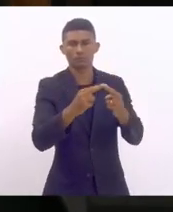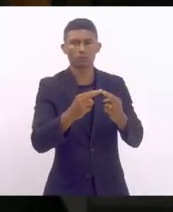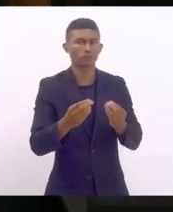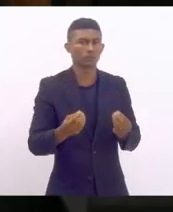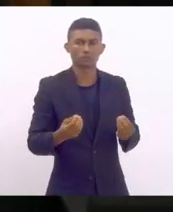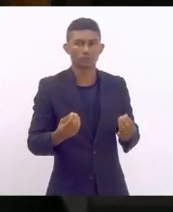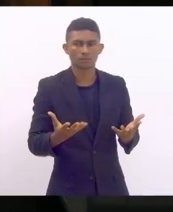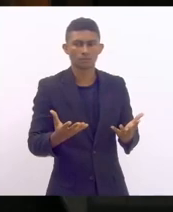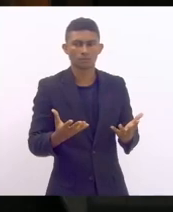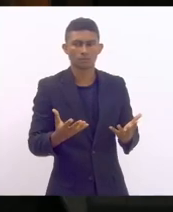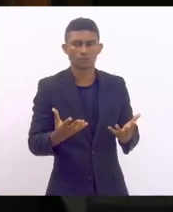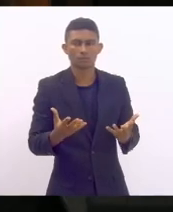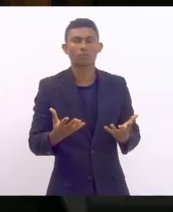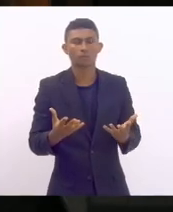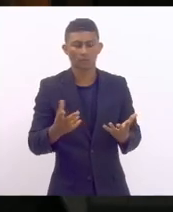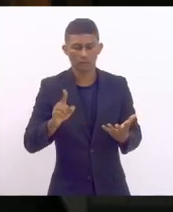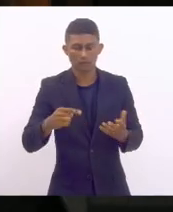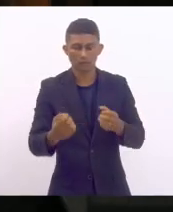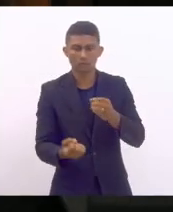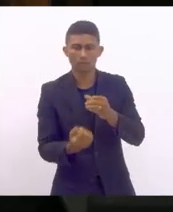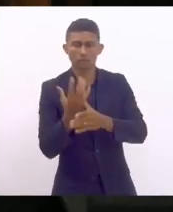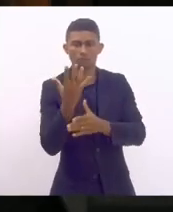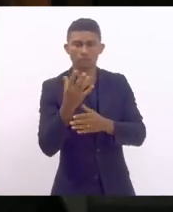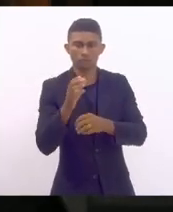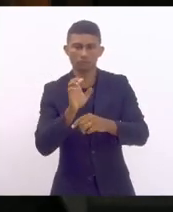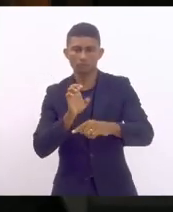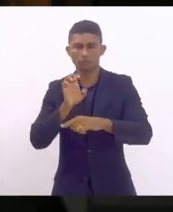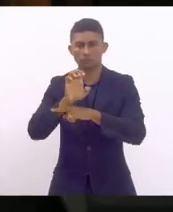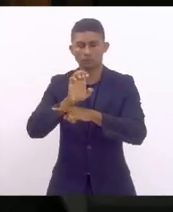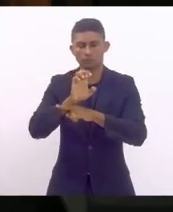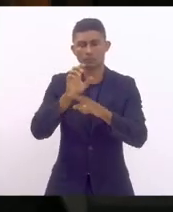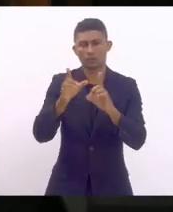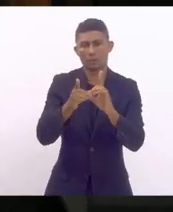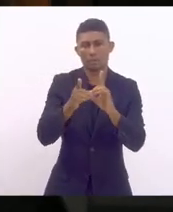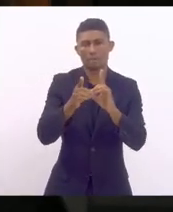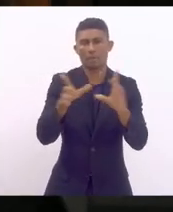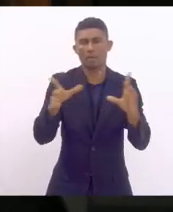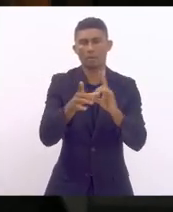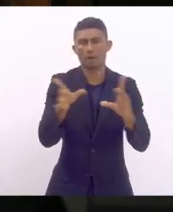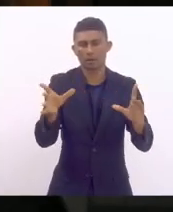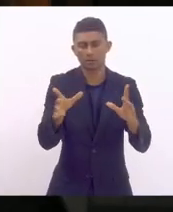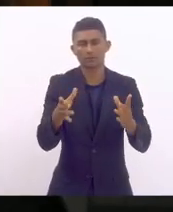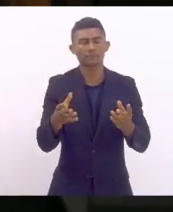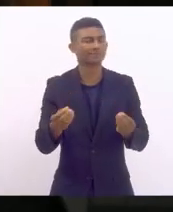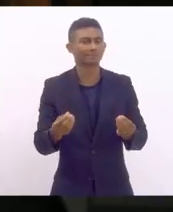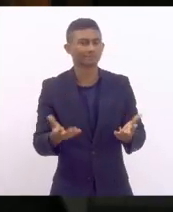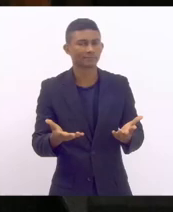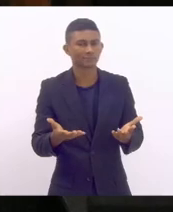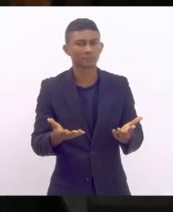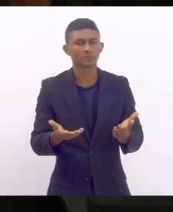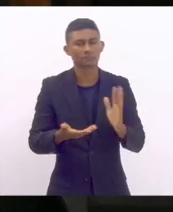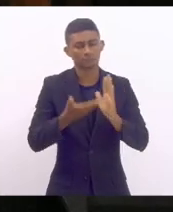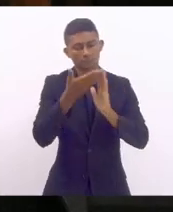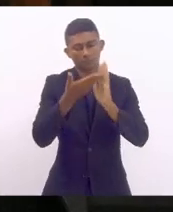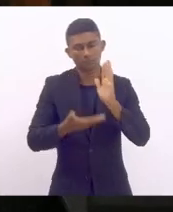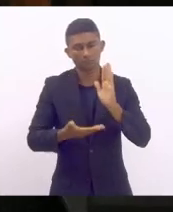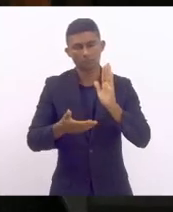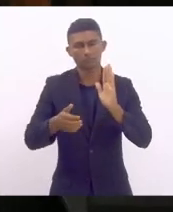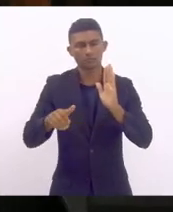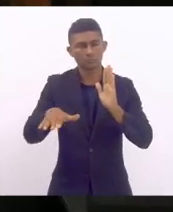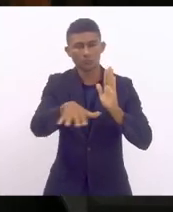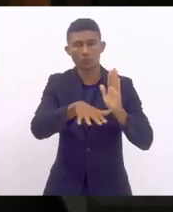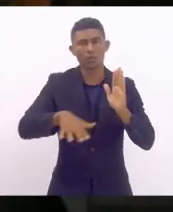instituir um estado democrático destinado a assegurar o exercício dos direitos